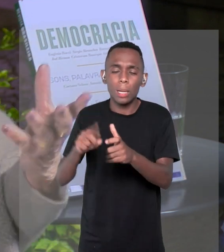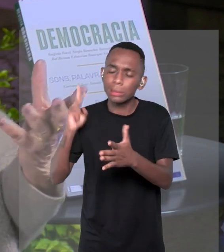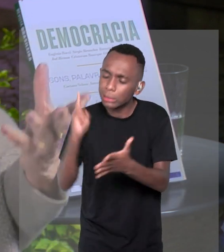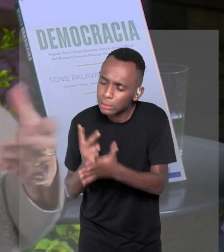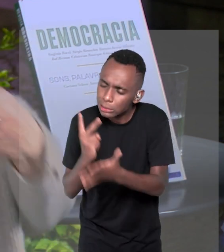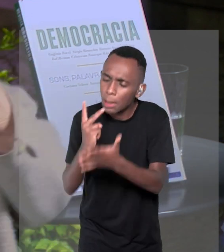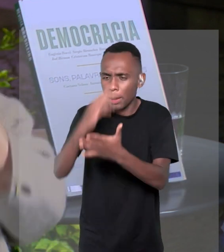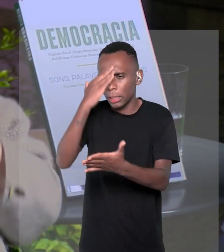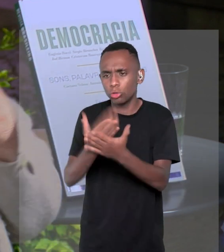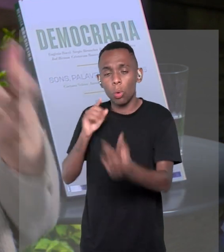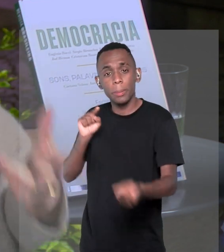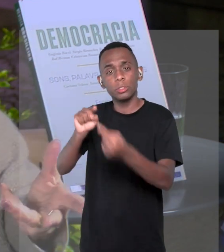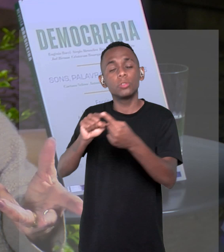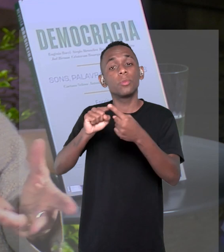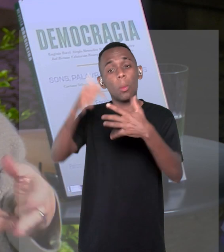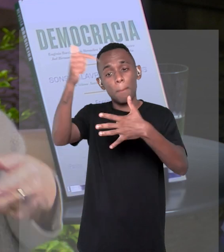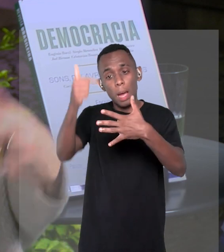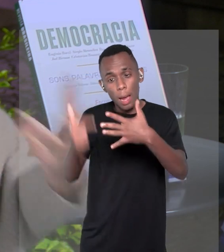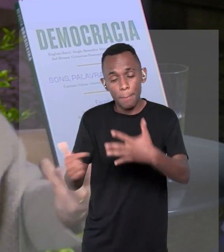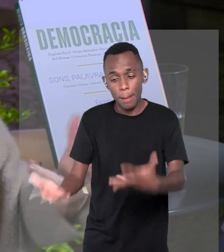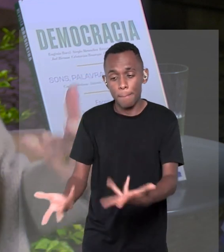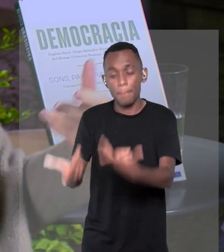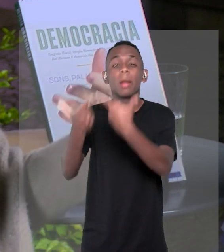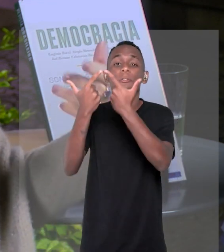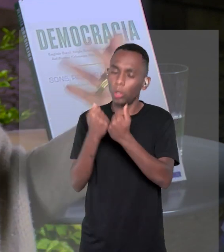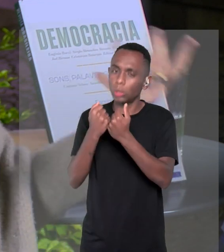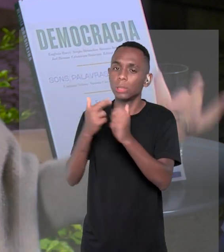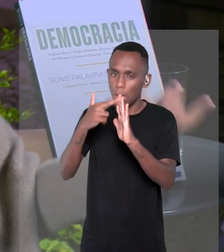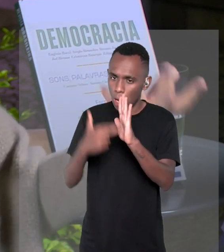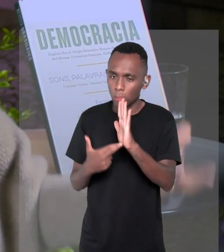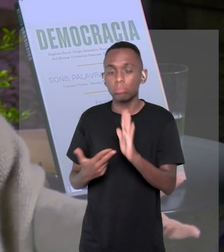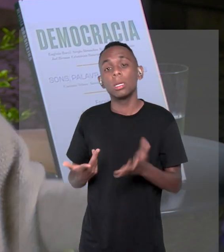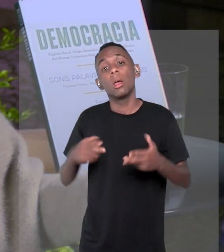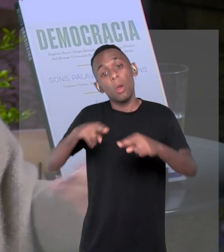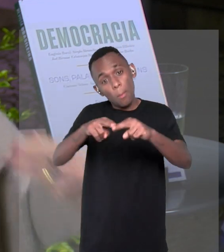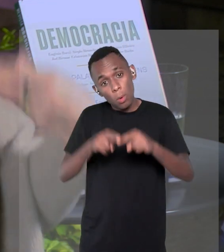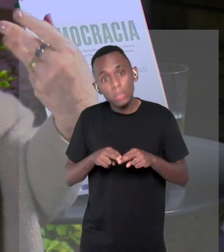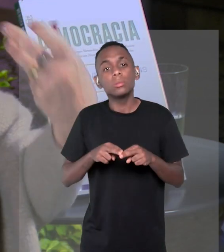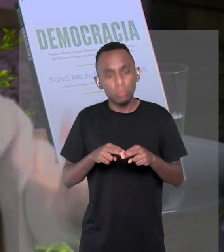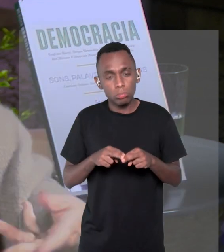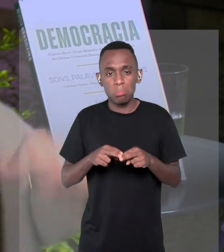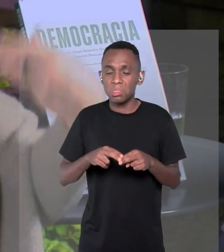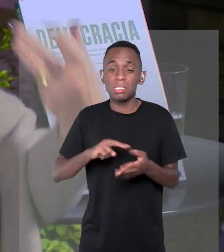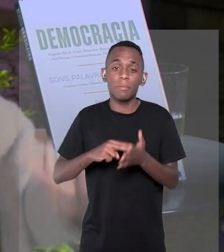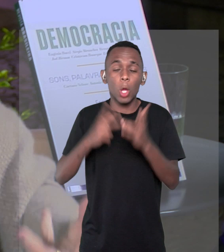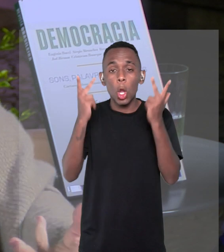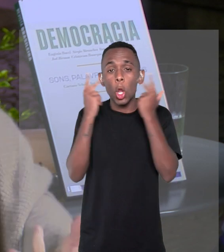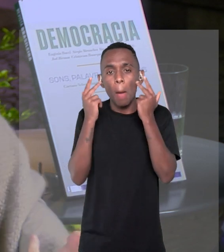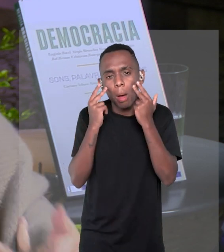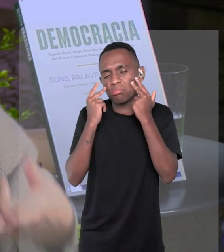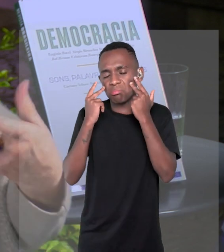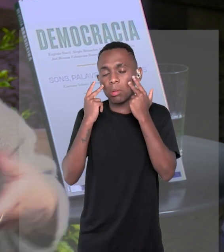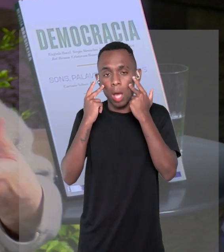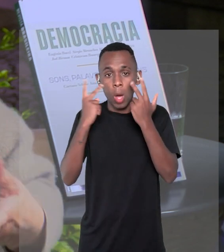pretendeu ter critérios de excelência, e tem, e, por isso mesmo, é normal, é